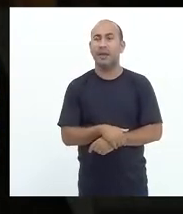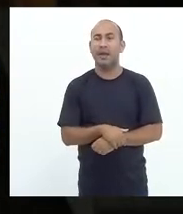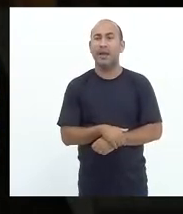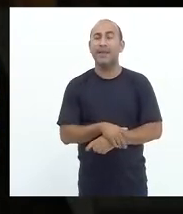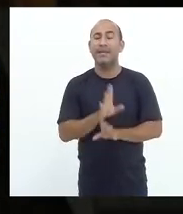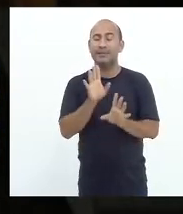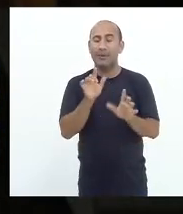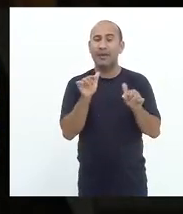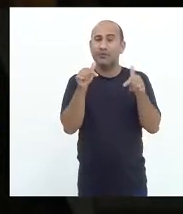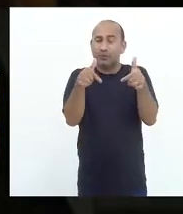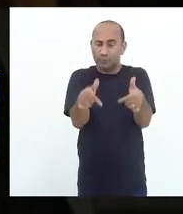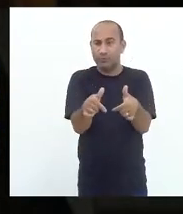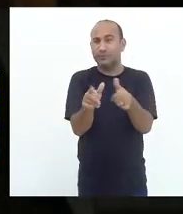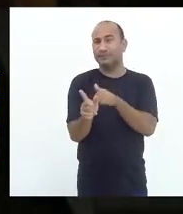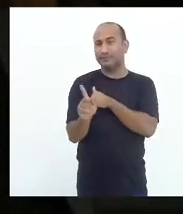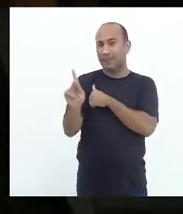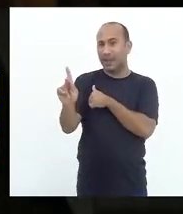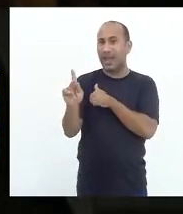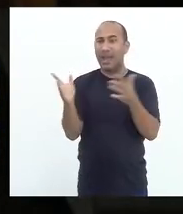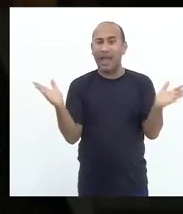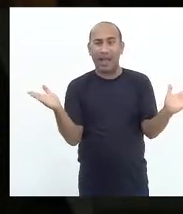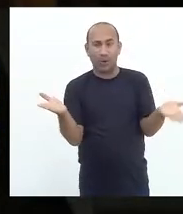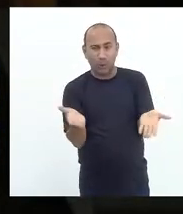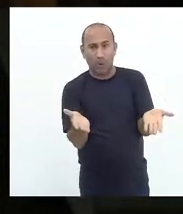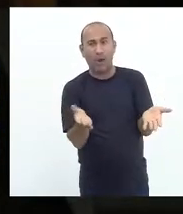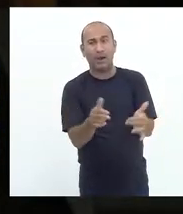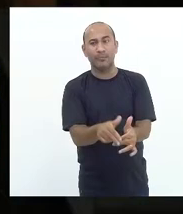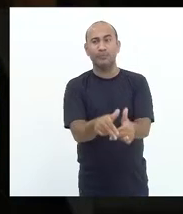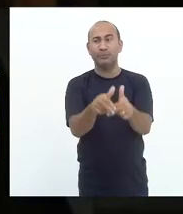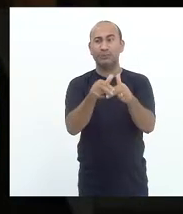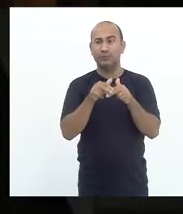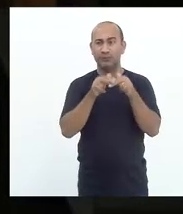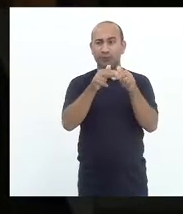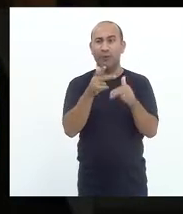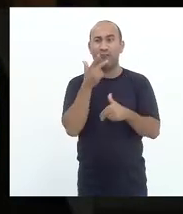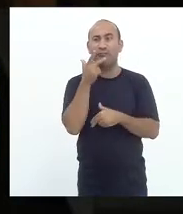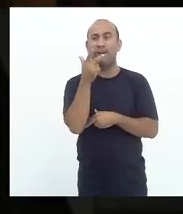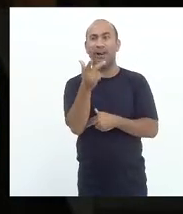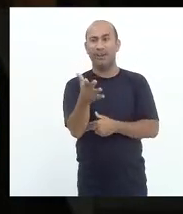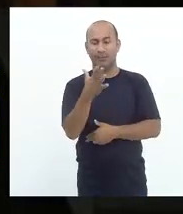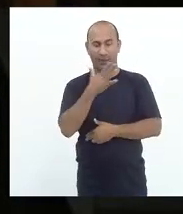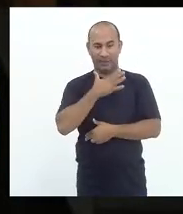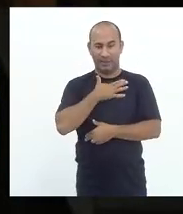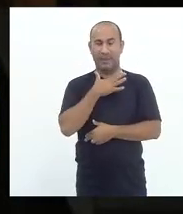da forma. Agora, quanto ao mérito, eu sou